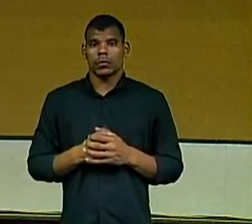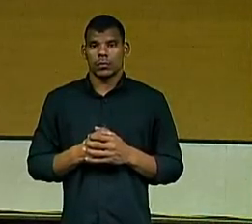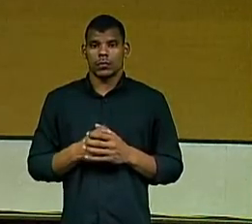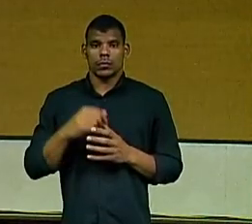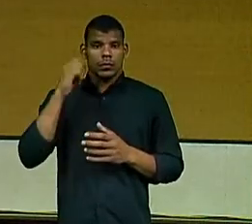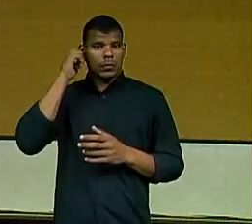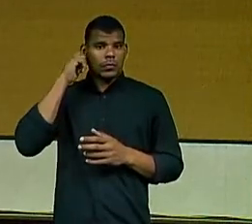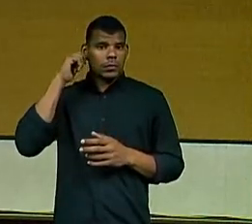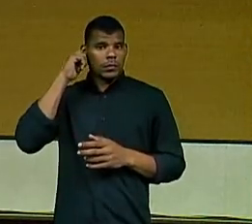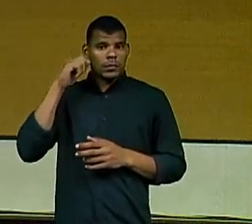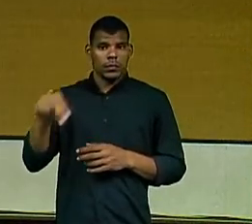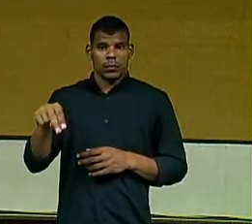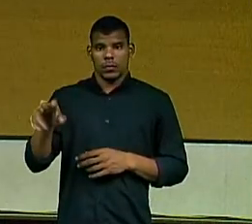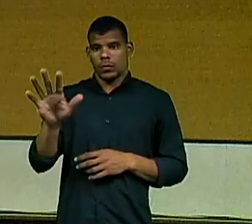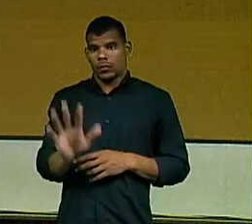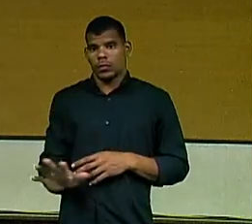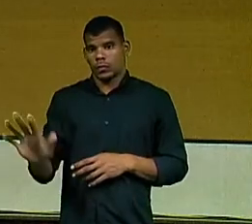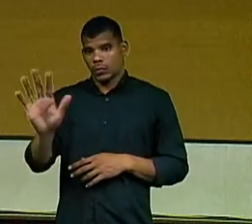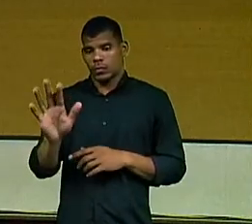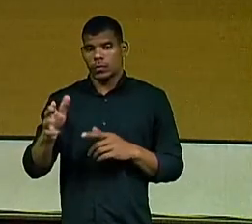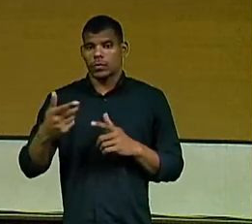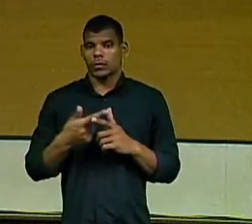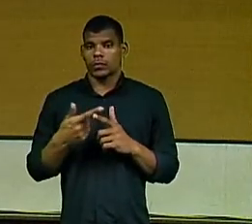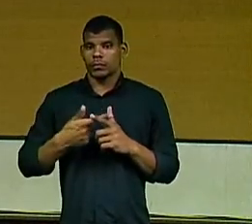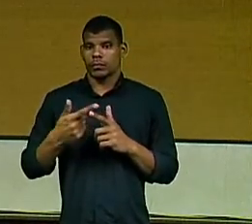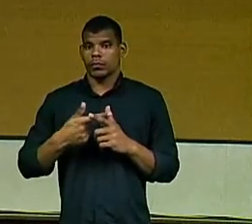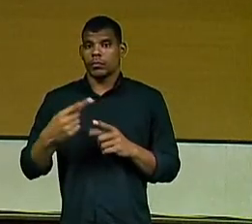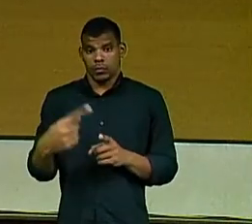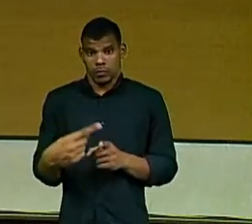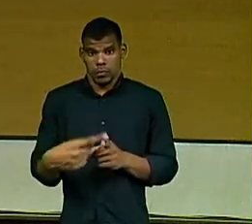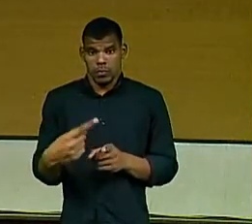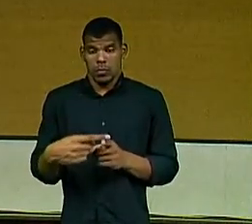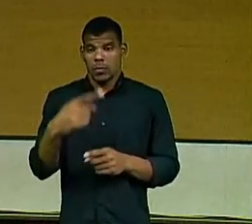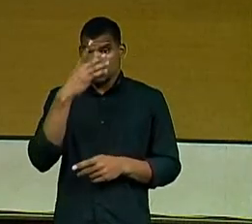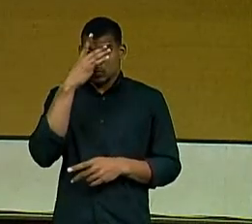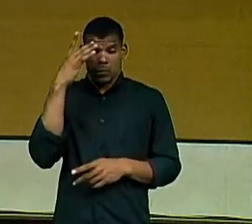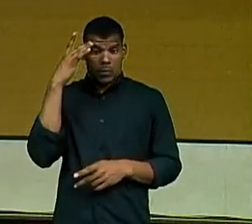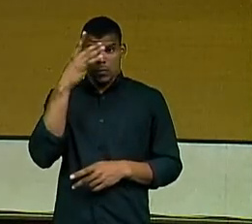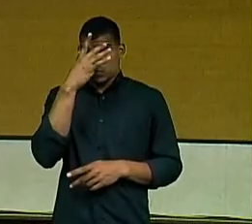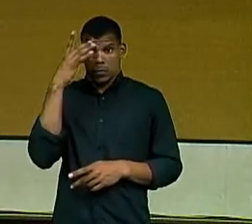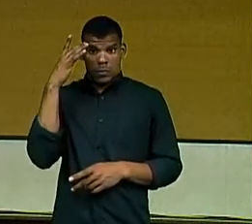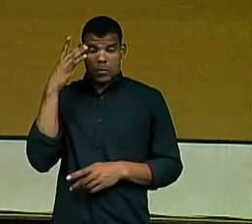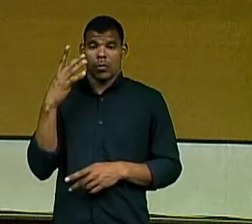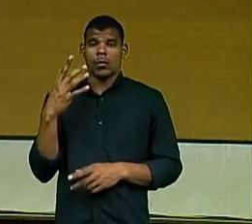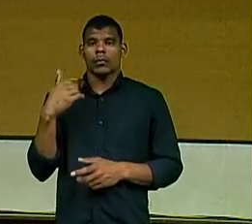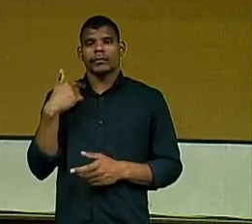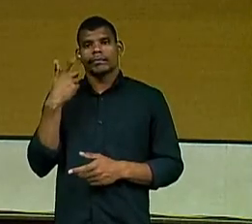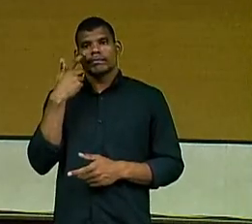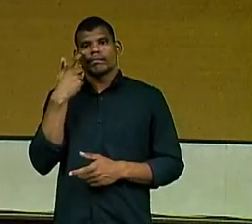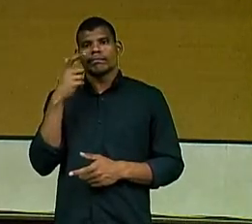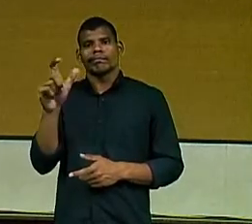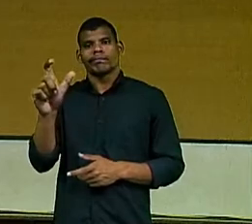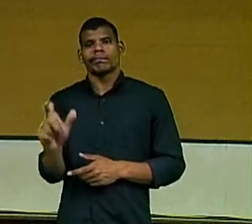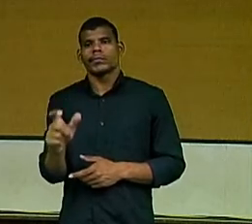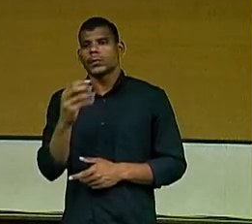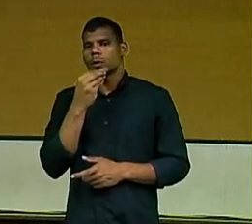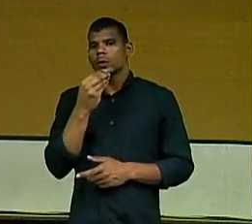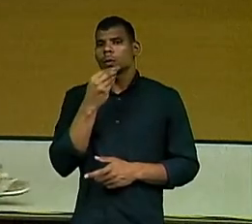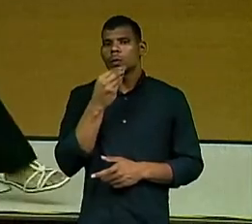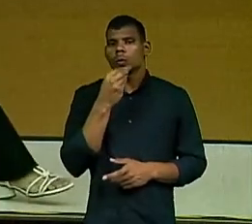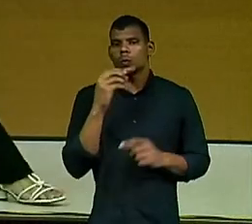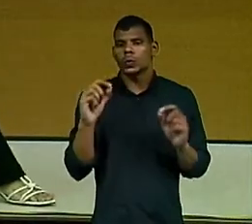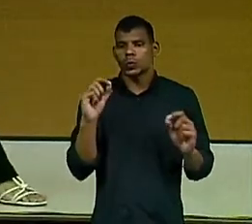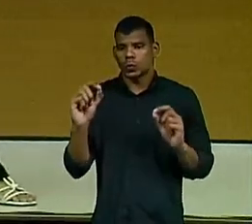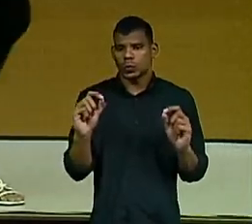muito grande porque as pessoas viam no Tancredo Neves a oportunidade de dar em